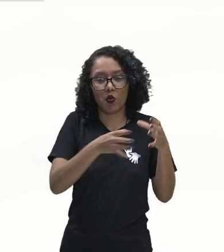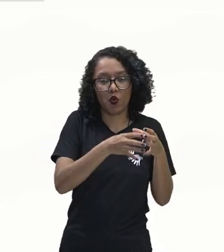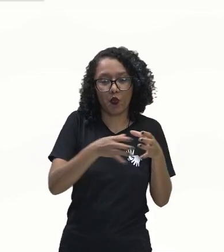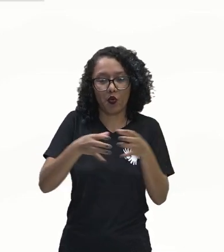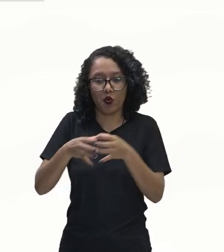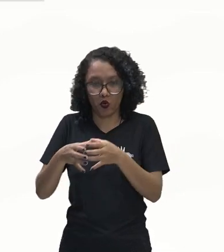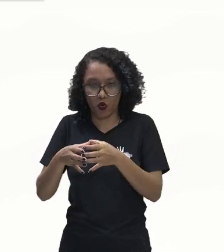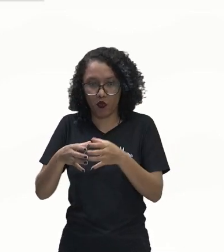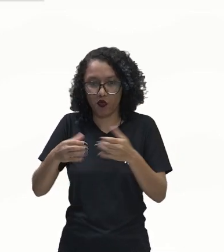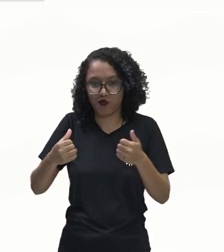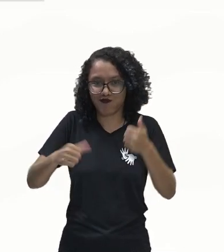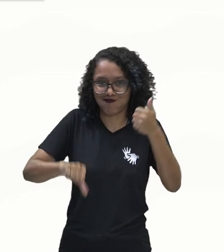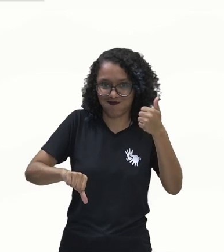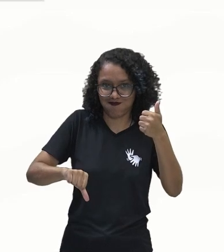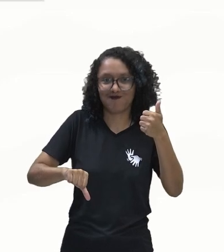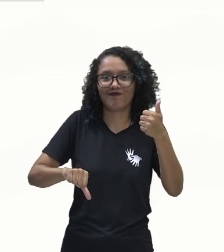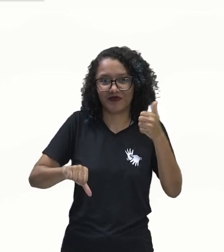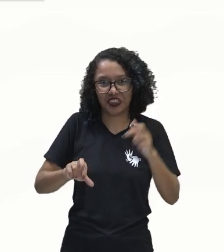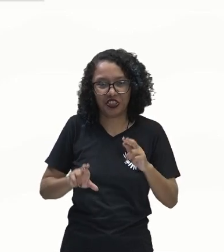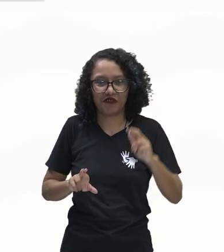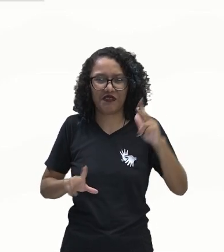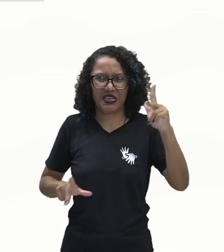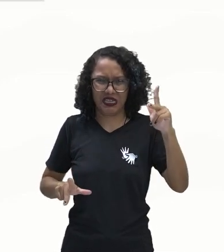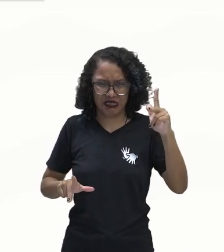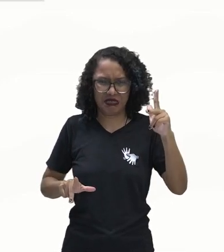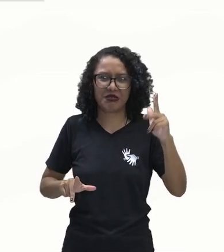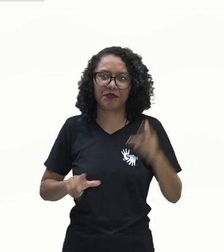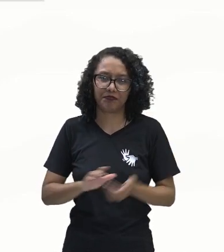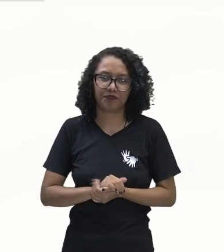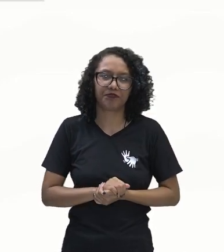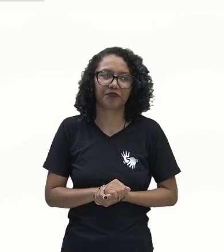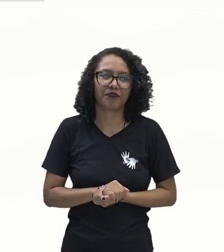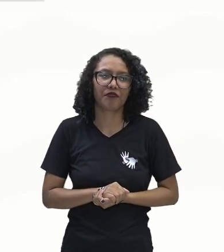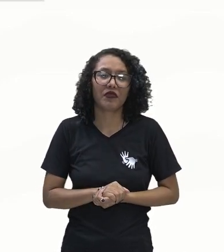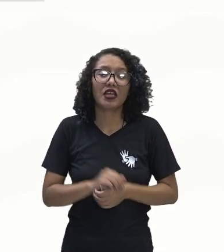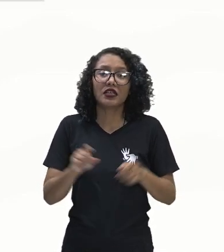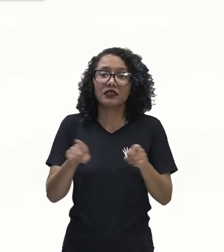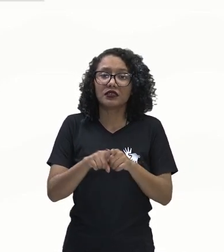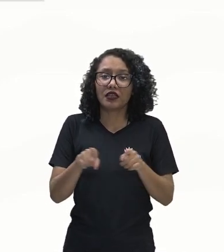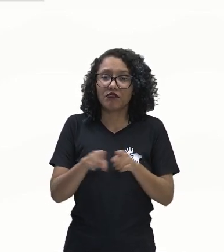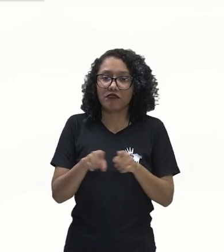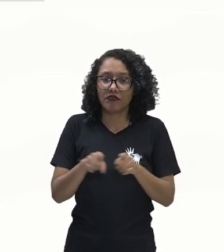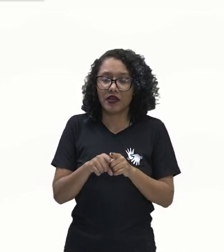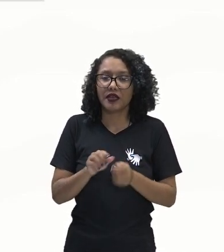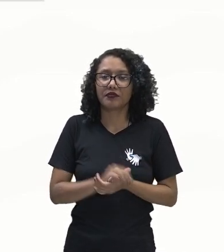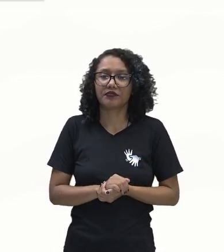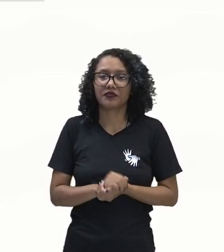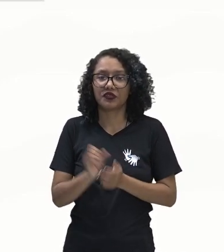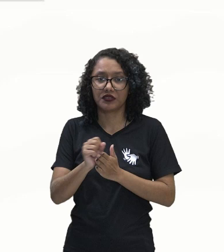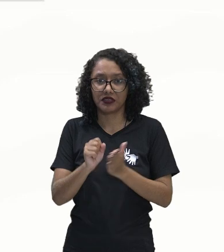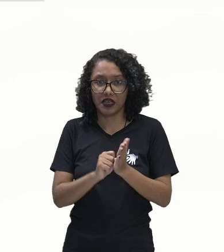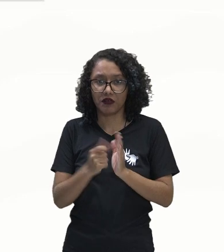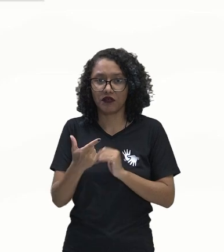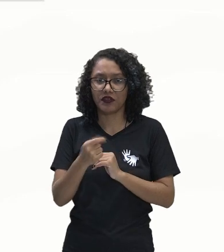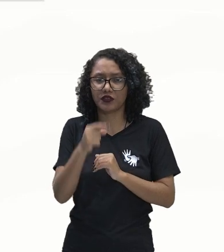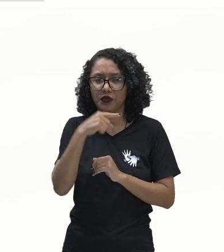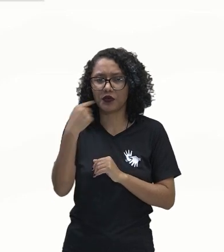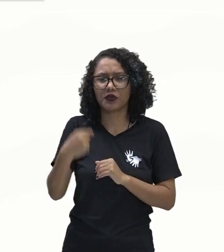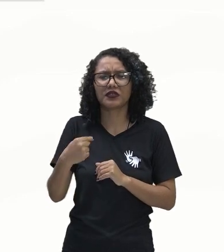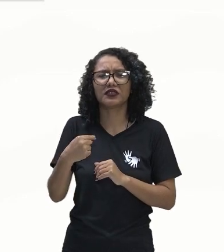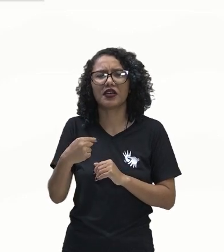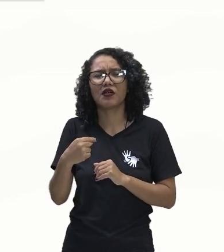classes existentes. Então, a Rússia, ali no início do século XX, a gente vai chamar de Rússia czarista. Por